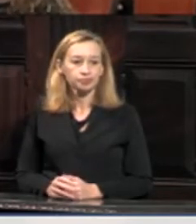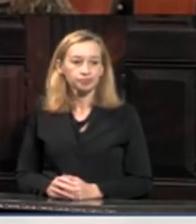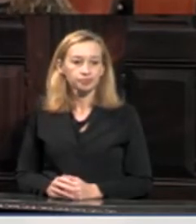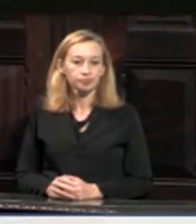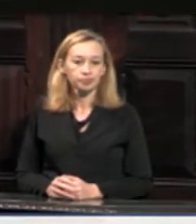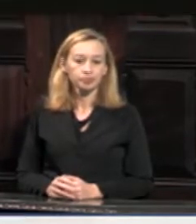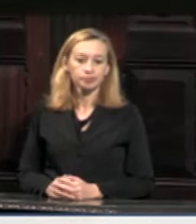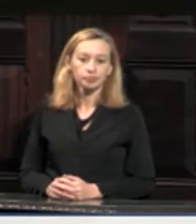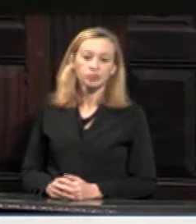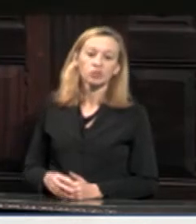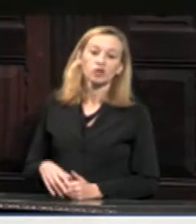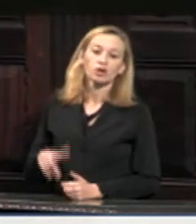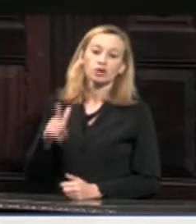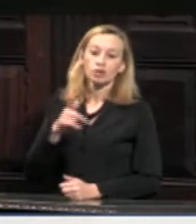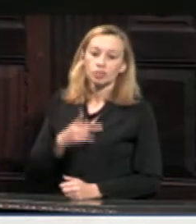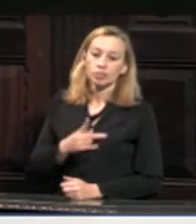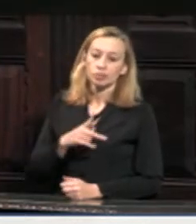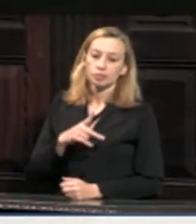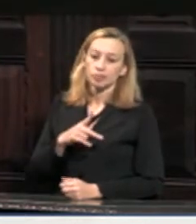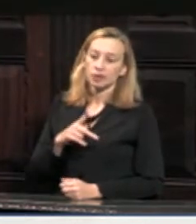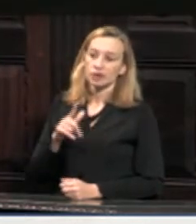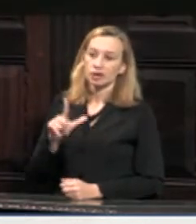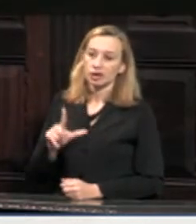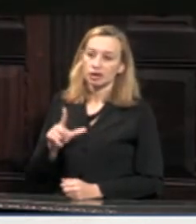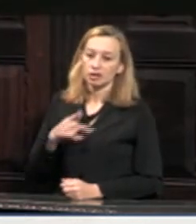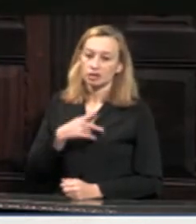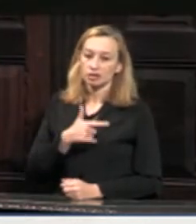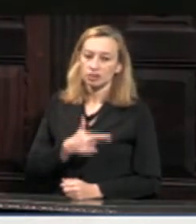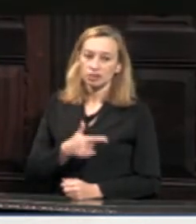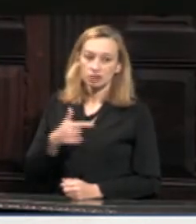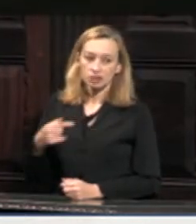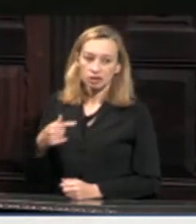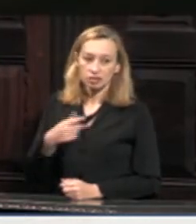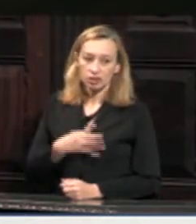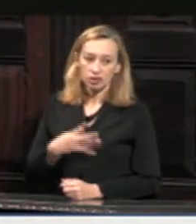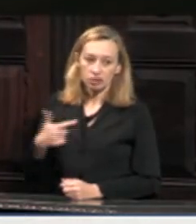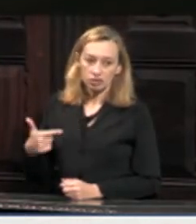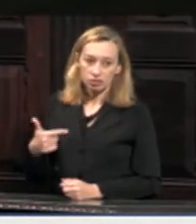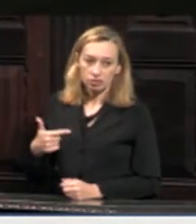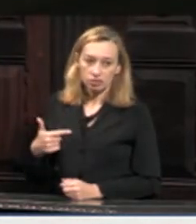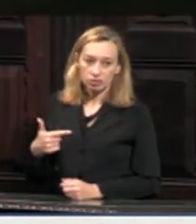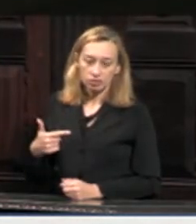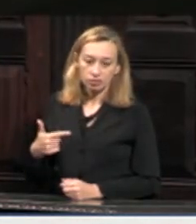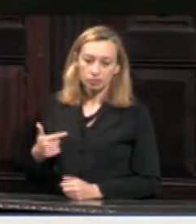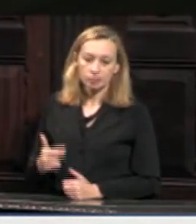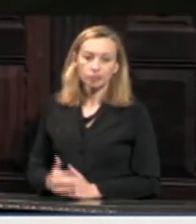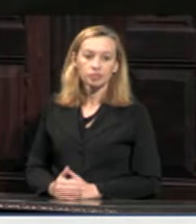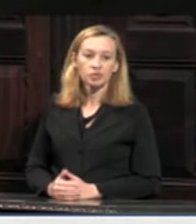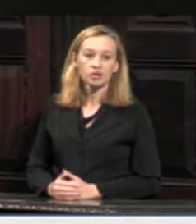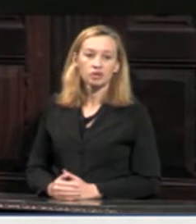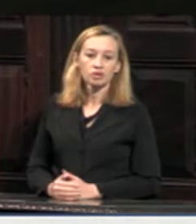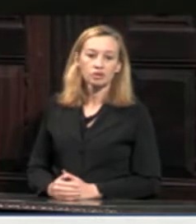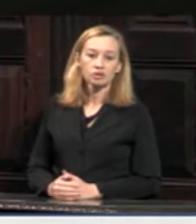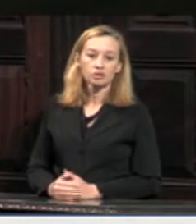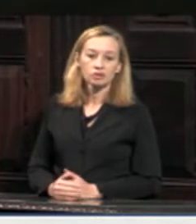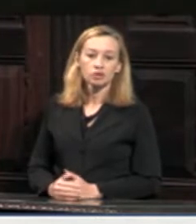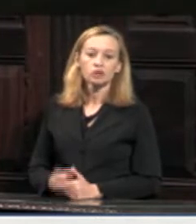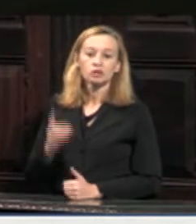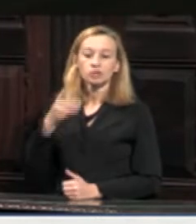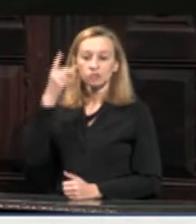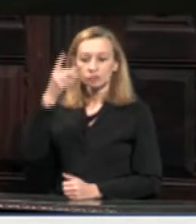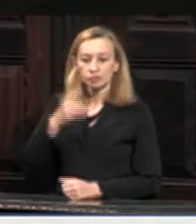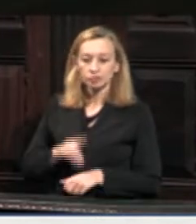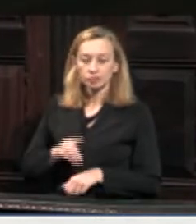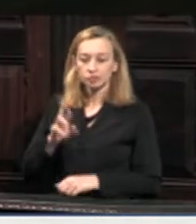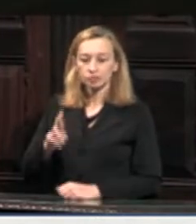PL 1742, de autoria do deputado e médico clínico, Dr.